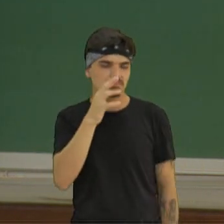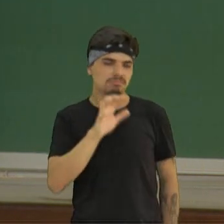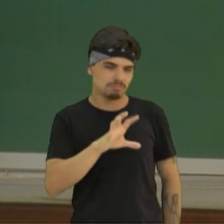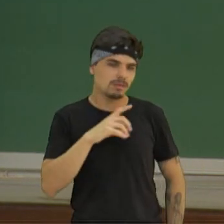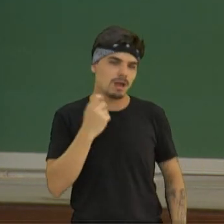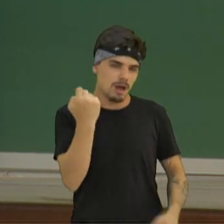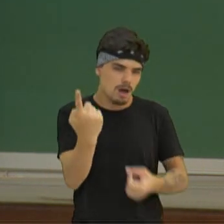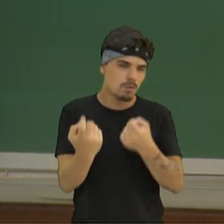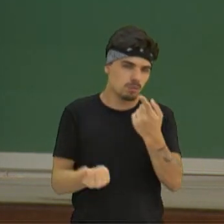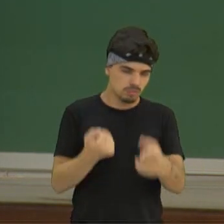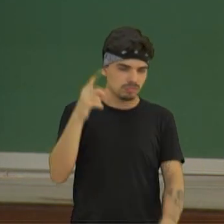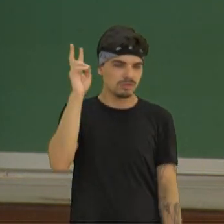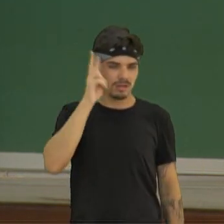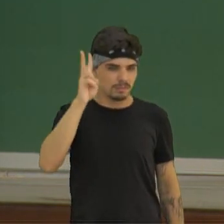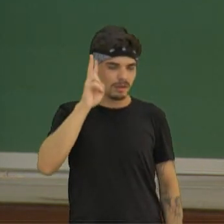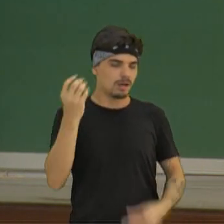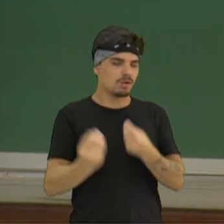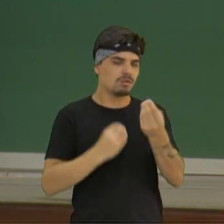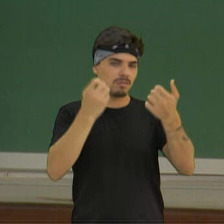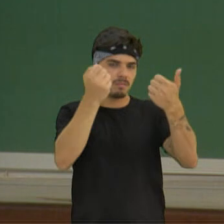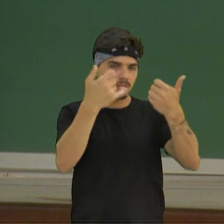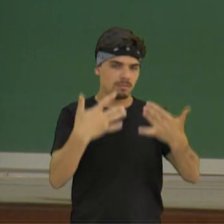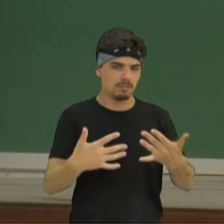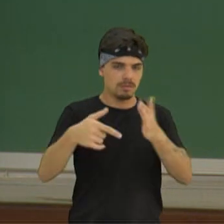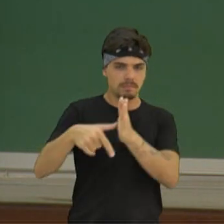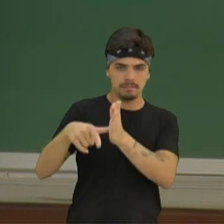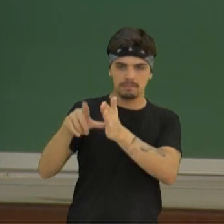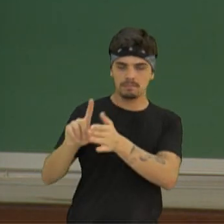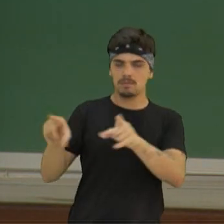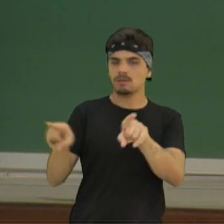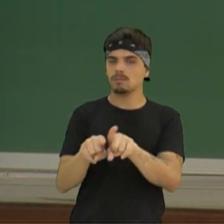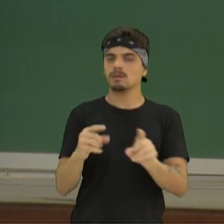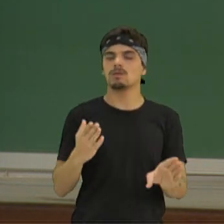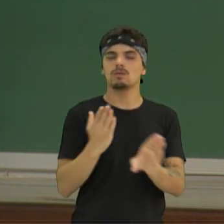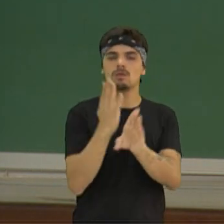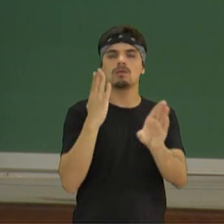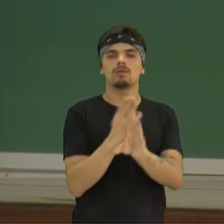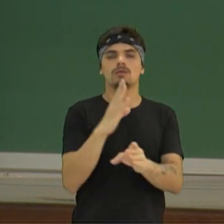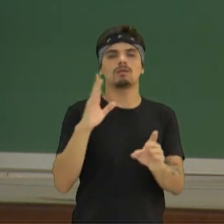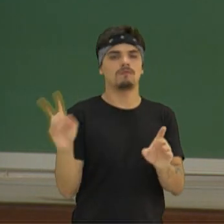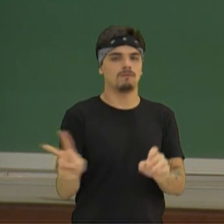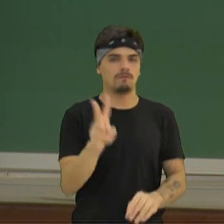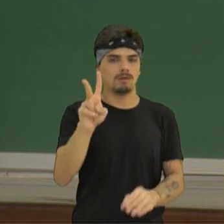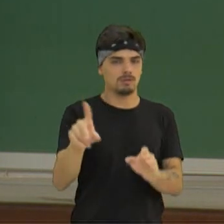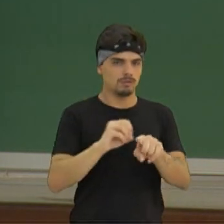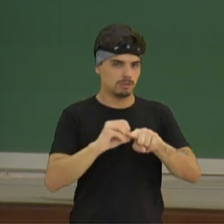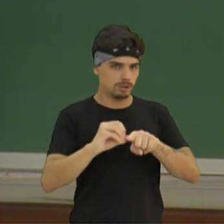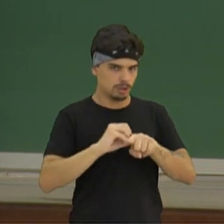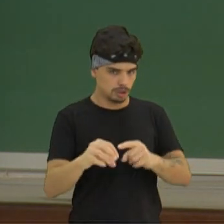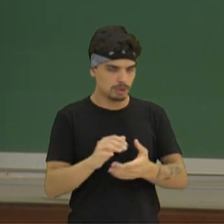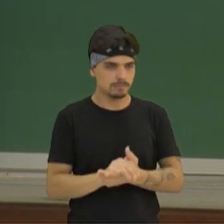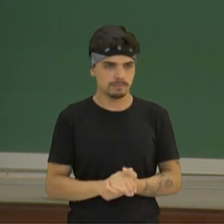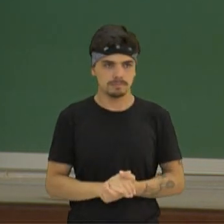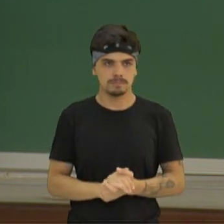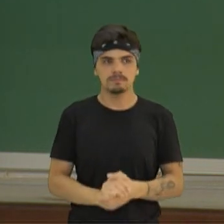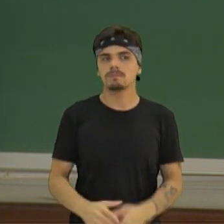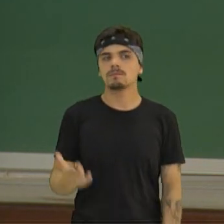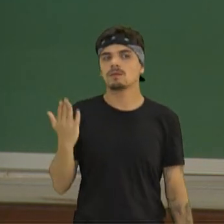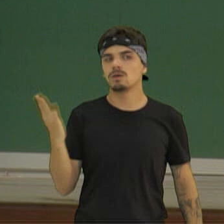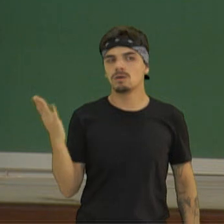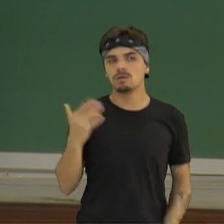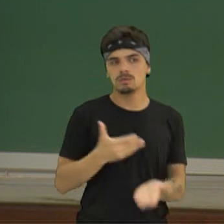alguns lembraram aí da explicação anterior e conseguiram achar o valor da tangente. Começamos